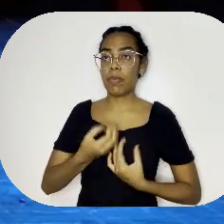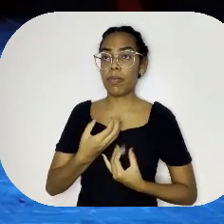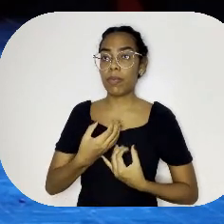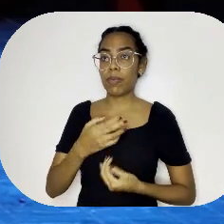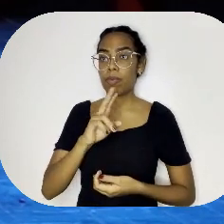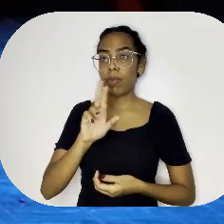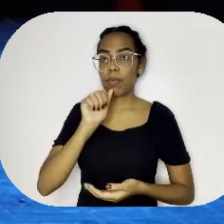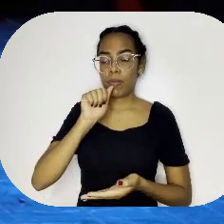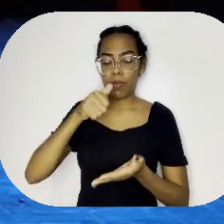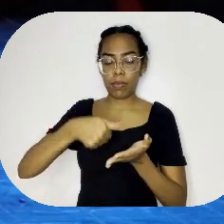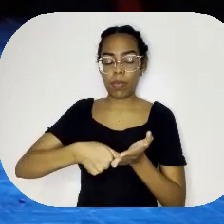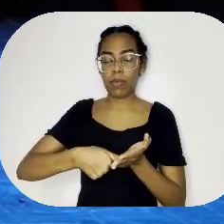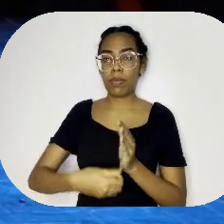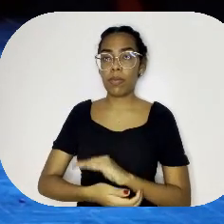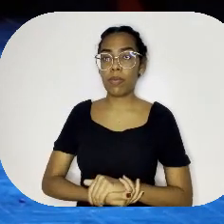correspondência.